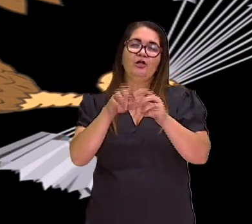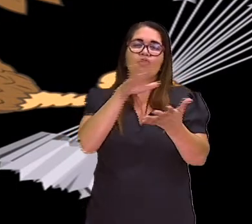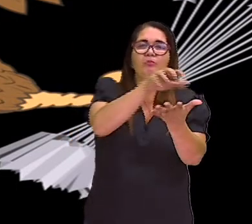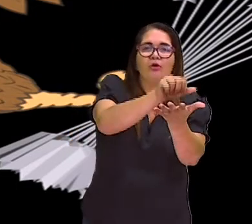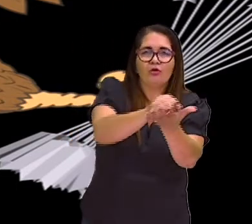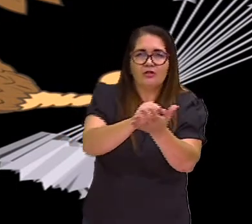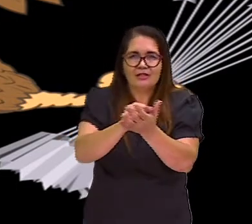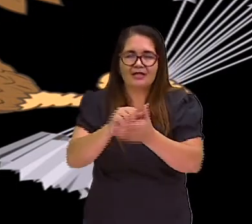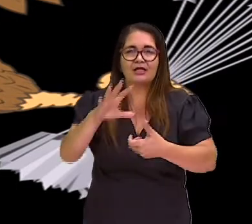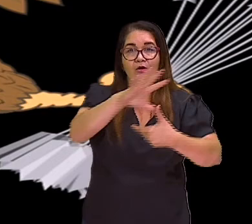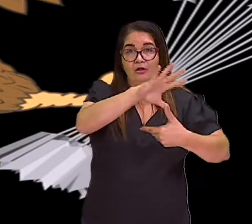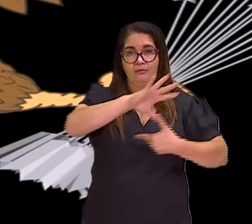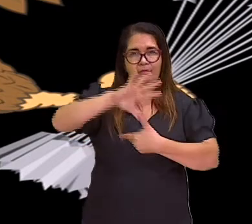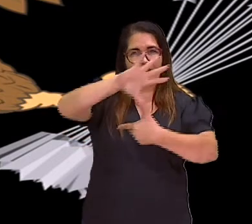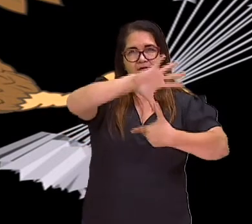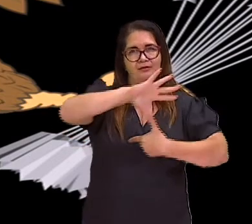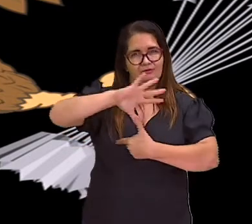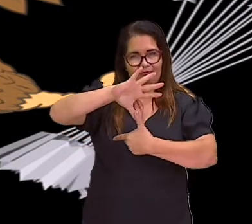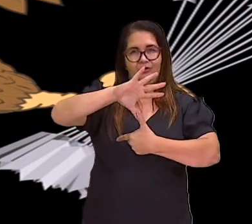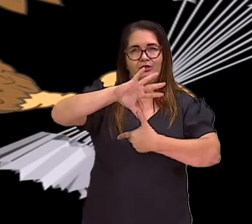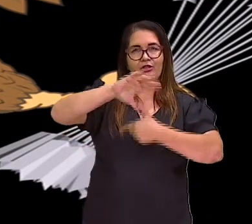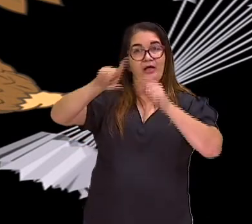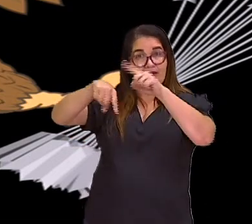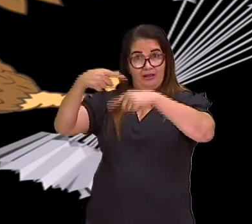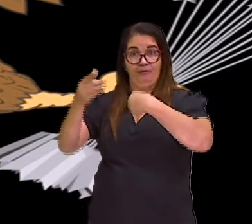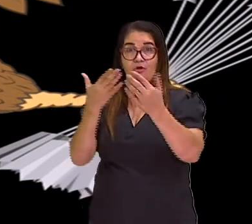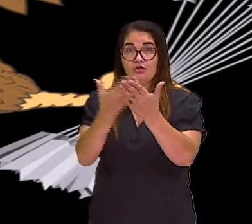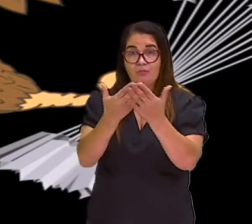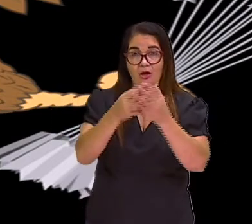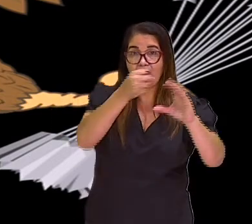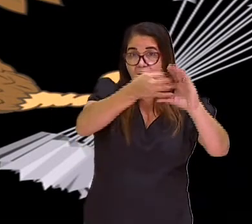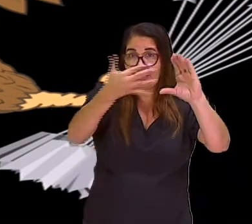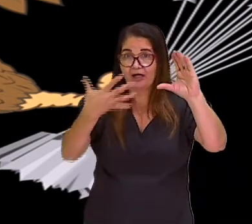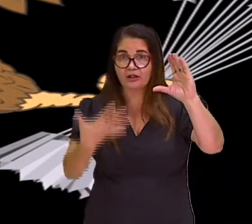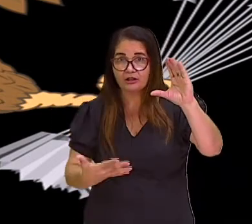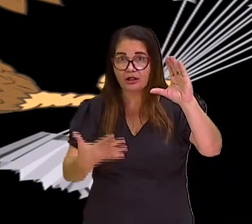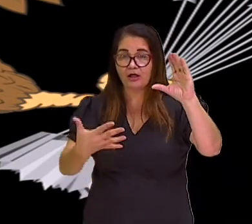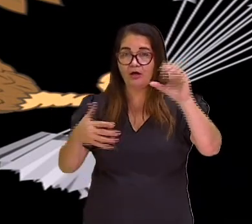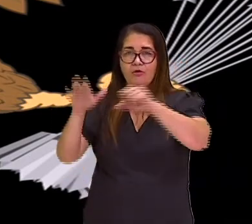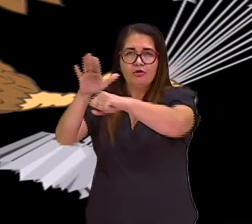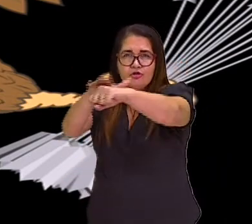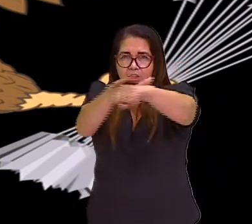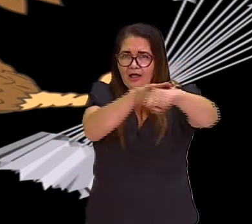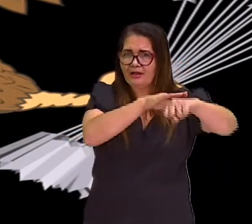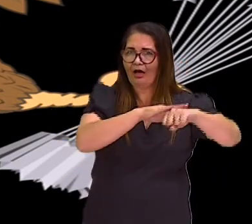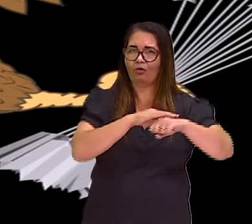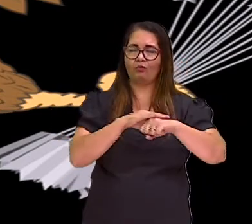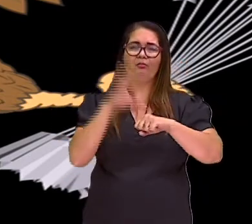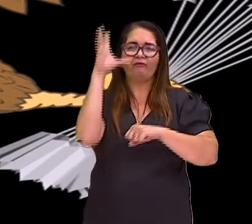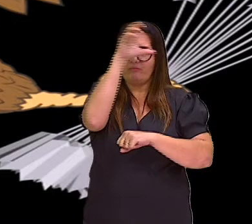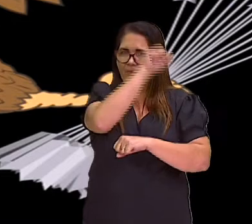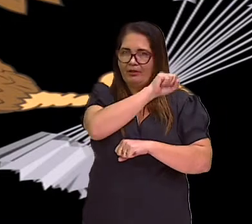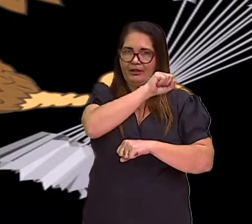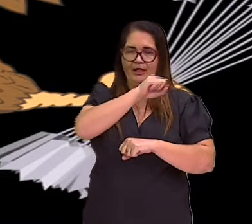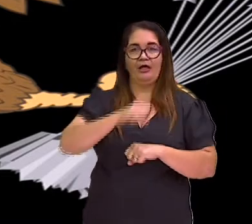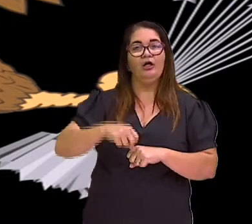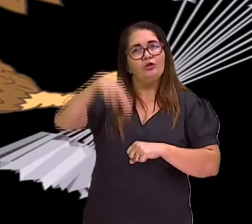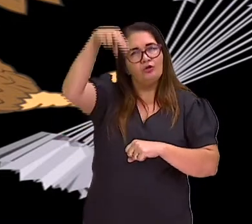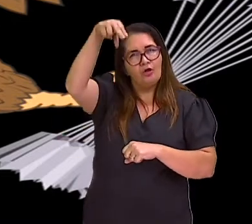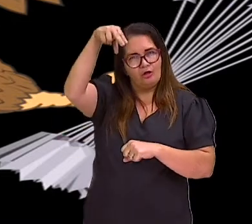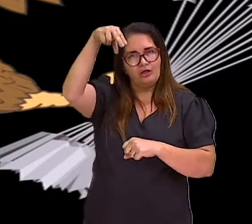essa aula e ver as características de cada região, Norte, Centro e Sul,